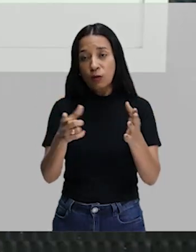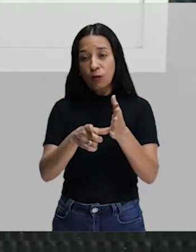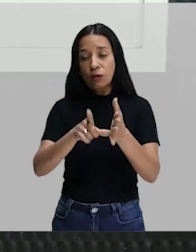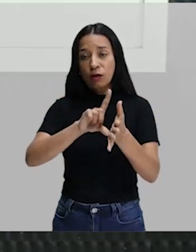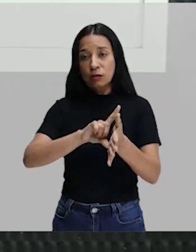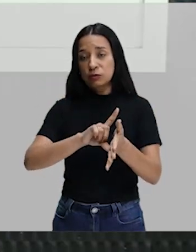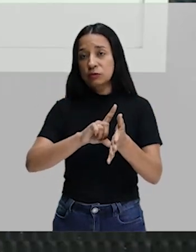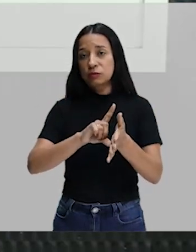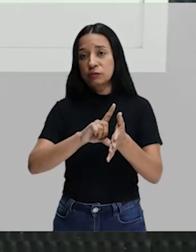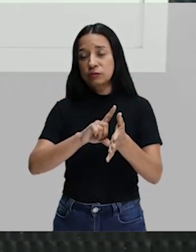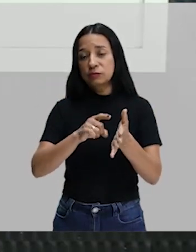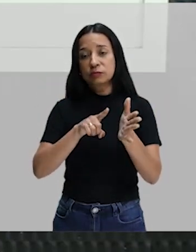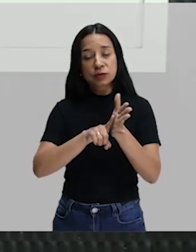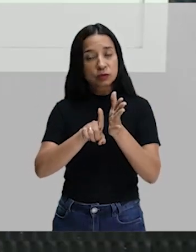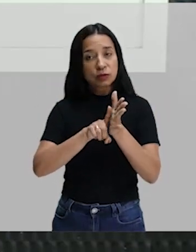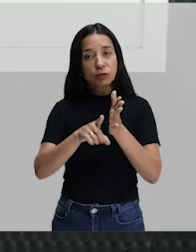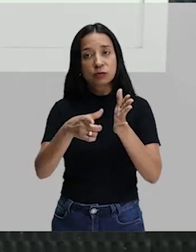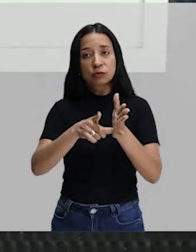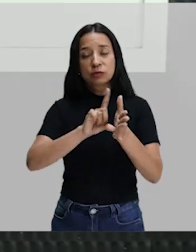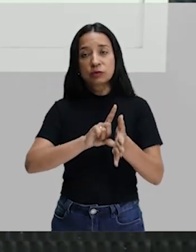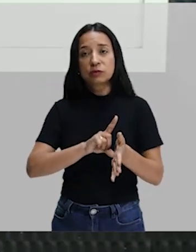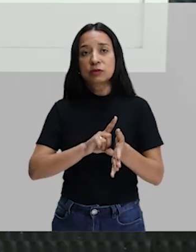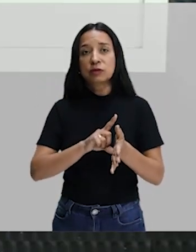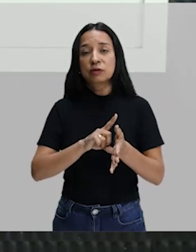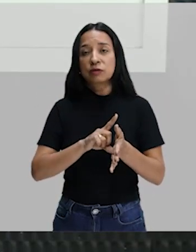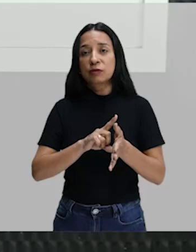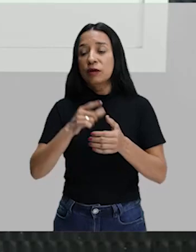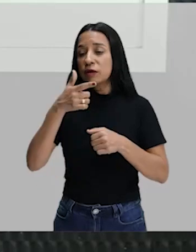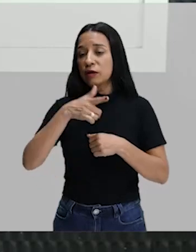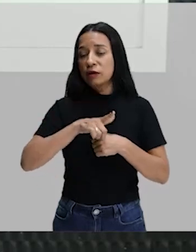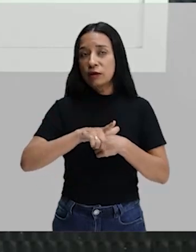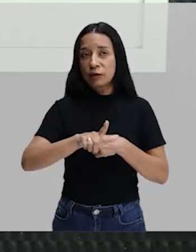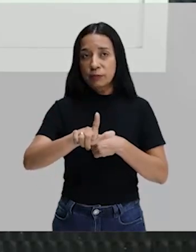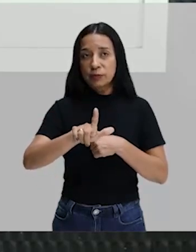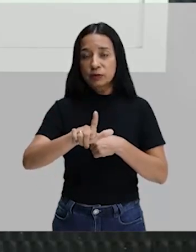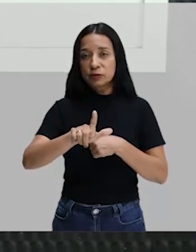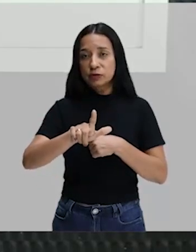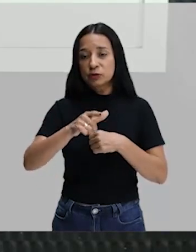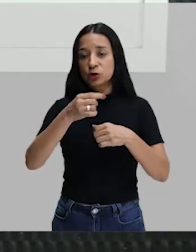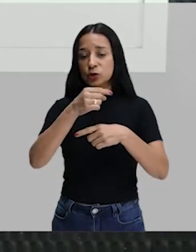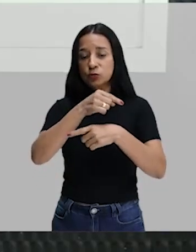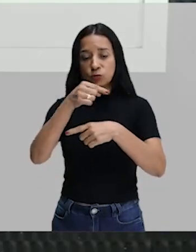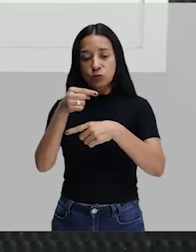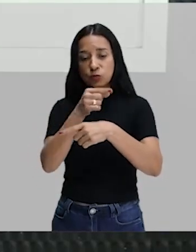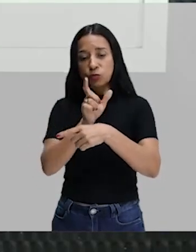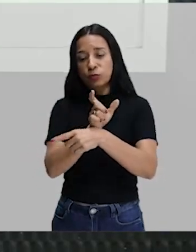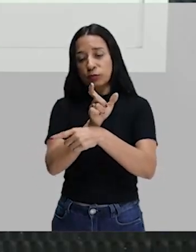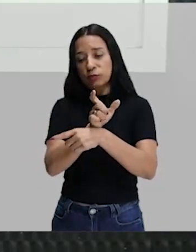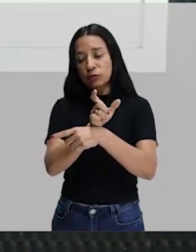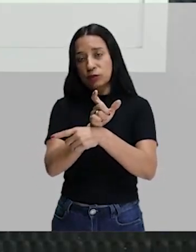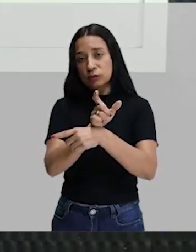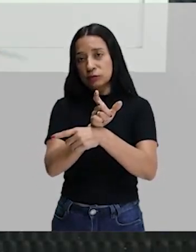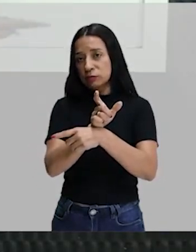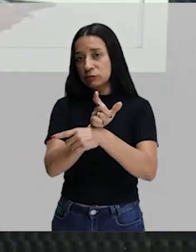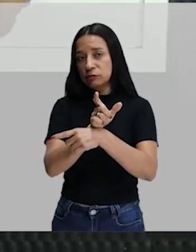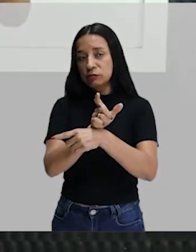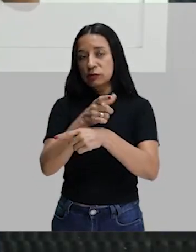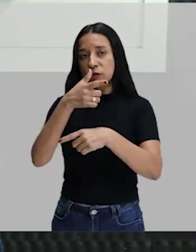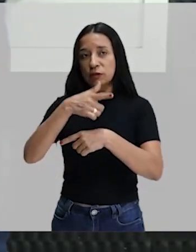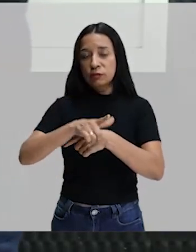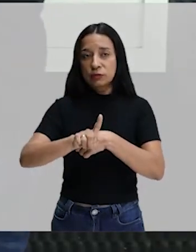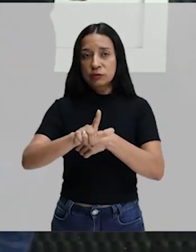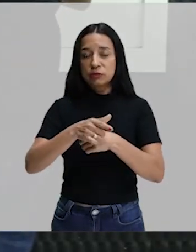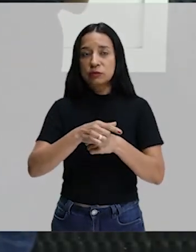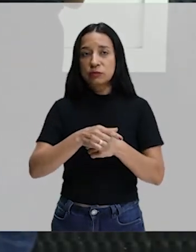questão anterior. Tá? Eu vou conservar esse primeiro lado aí, deixar do jeito que está.